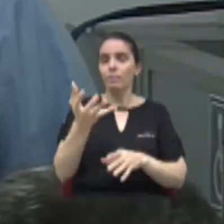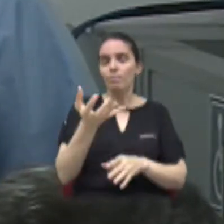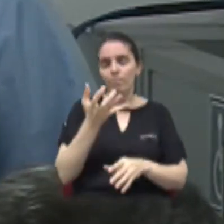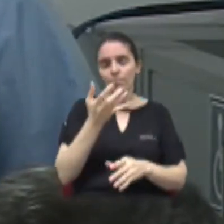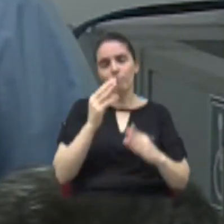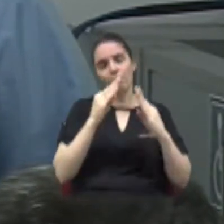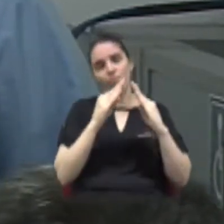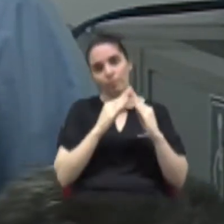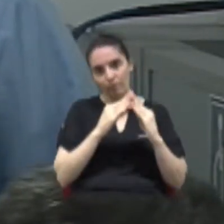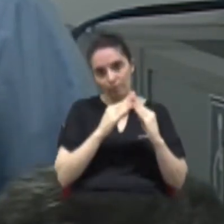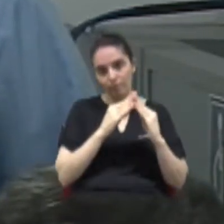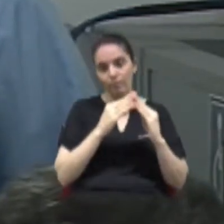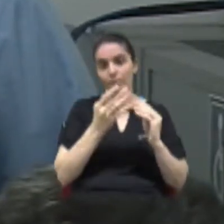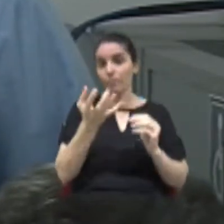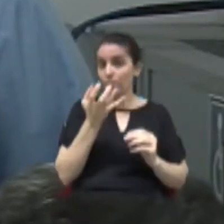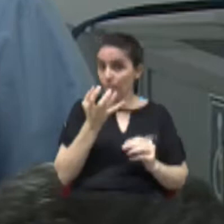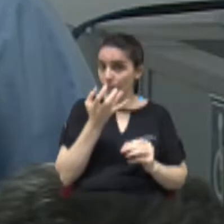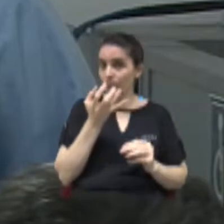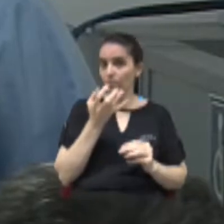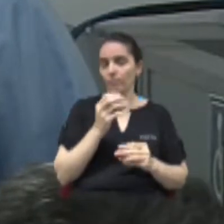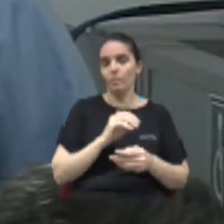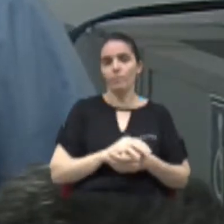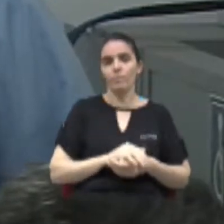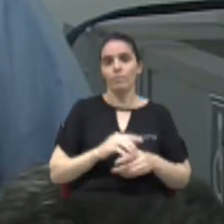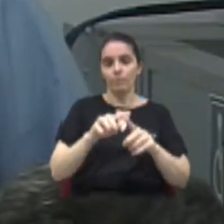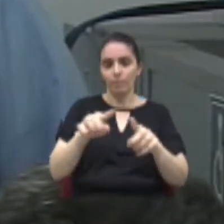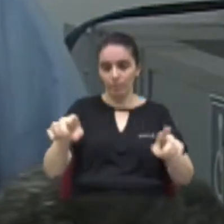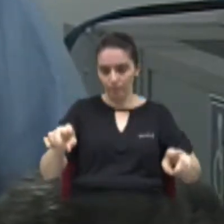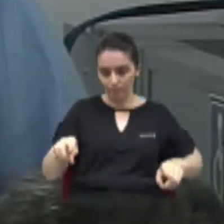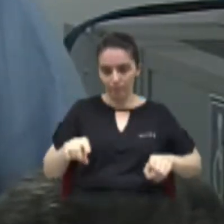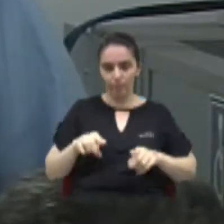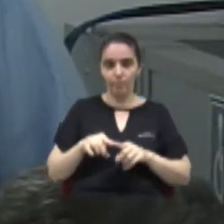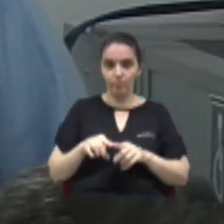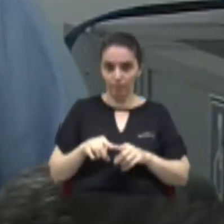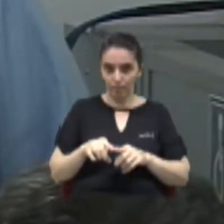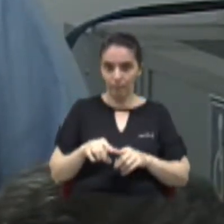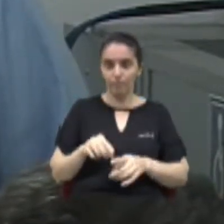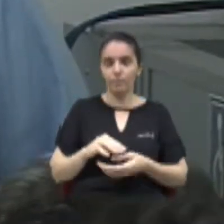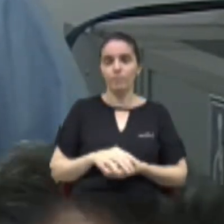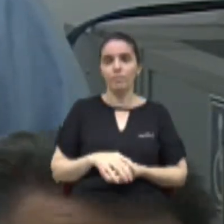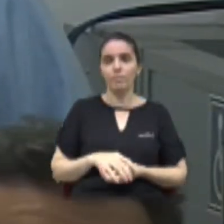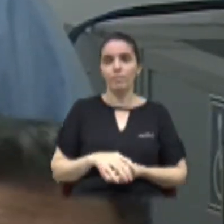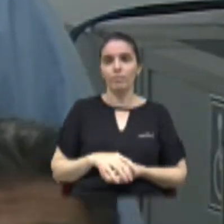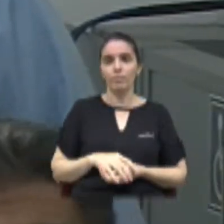essa atitude sirva, porque nós estamos vendo aí um grande problema na área